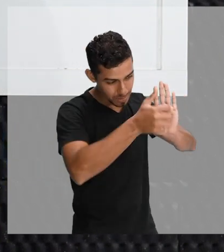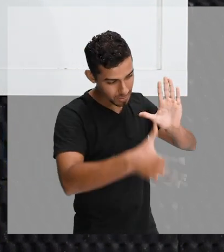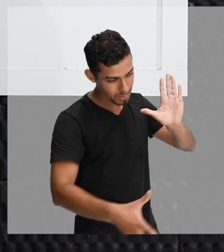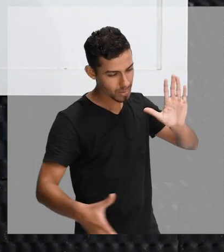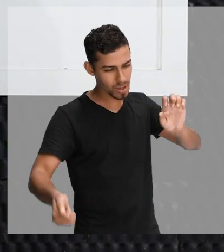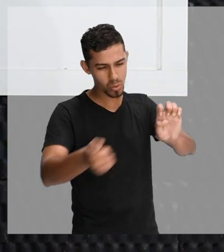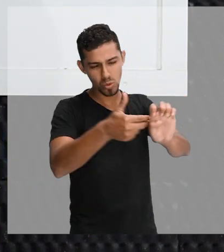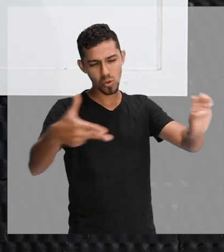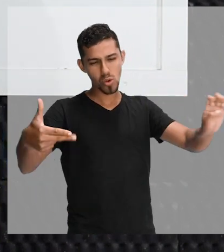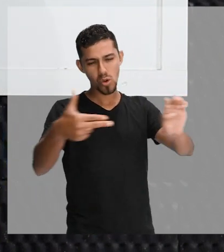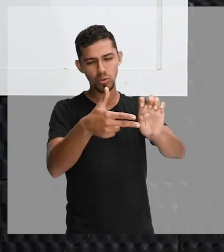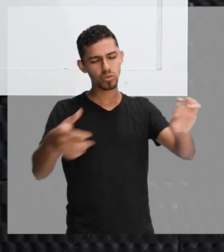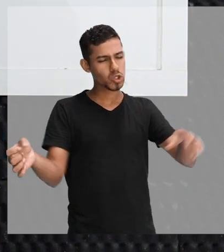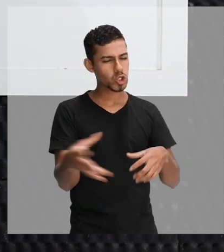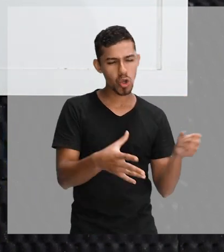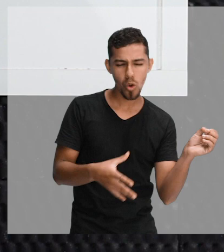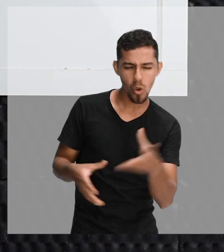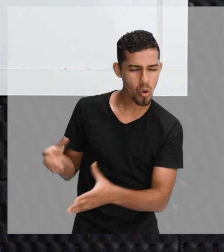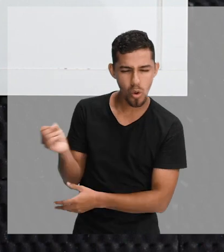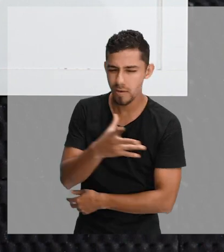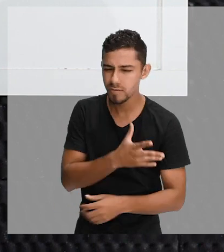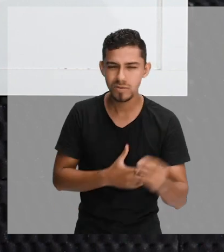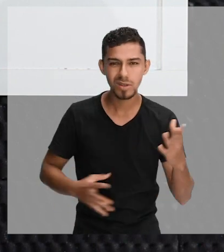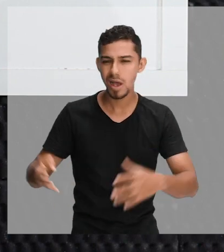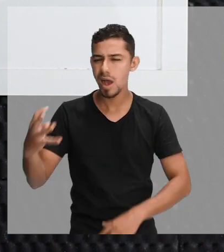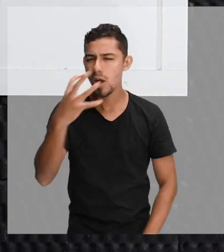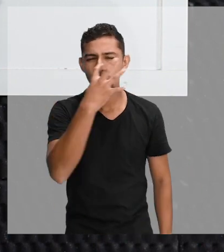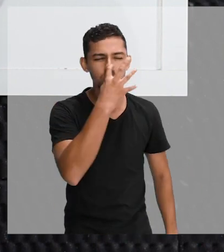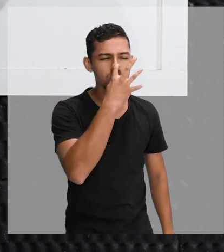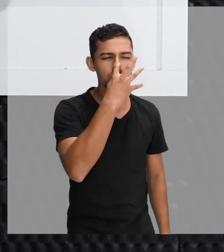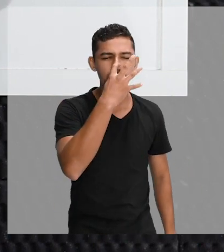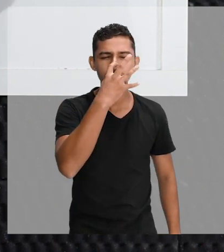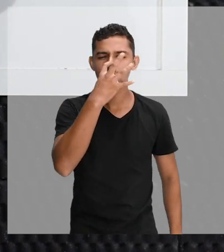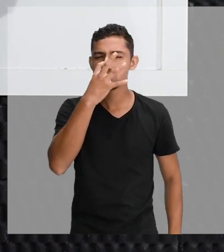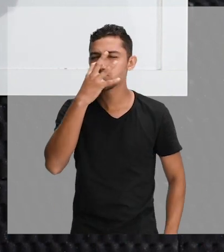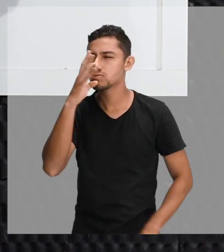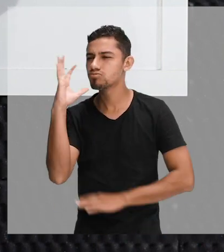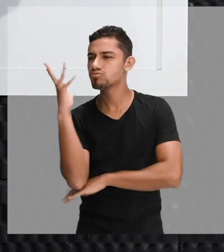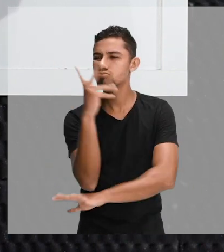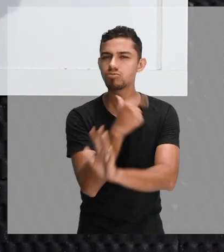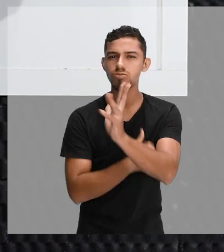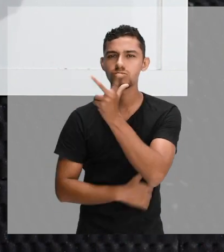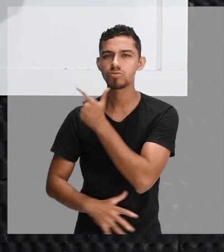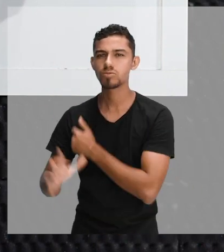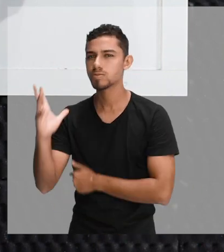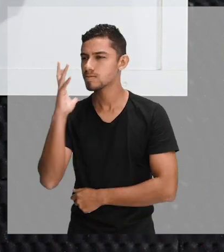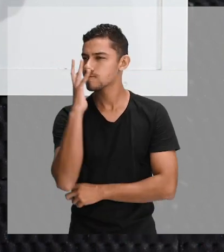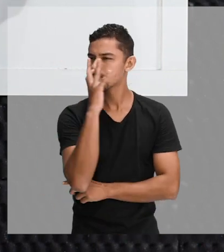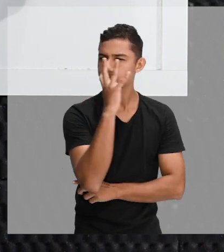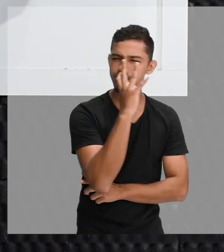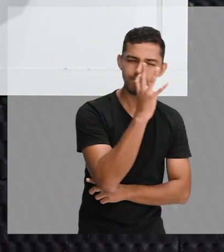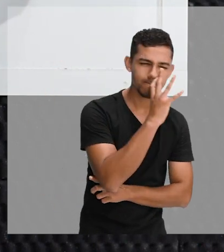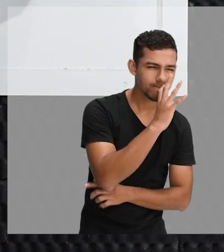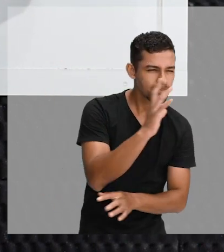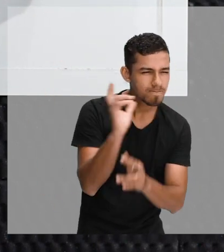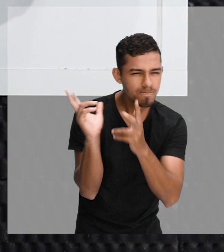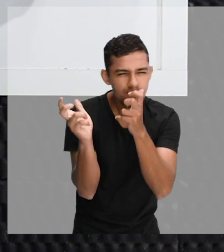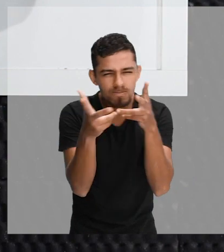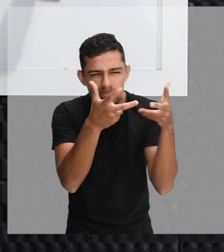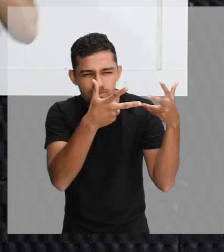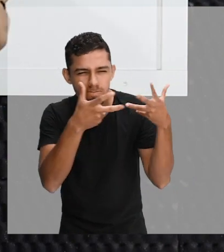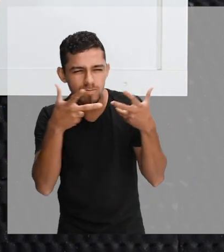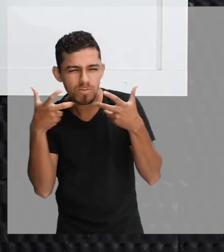para a observação da natureza. Olha, observação da natureza, esta observação da natureza de forma